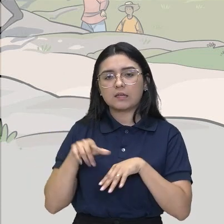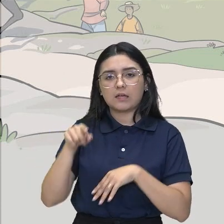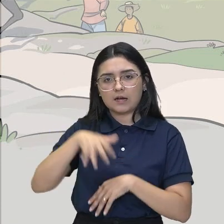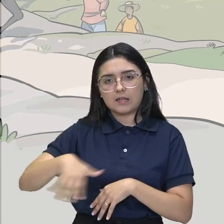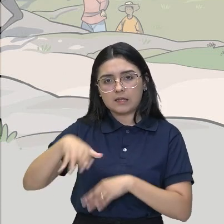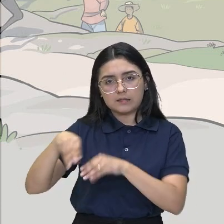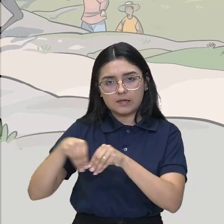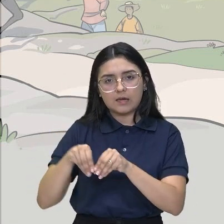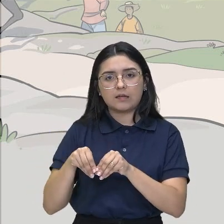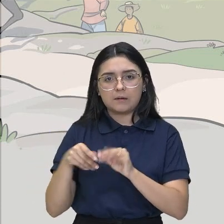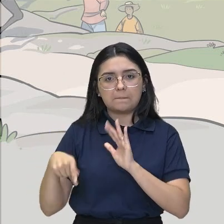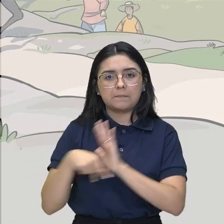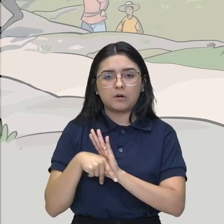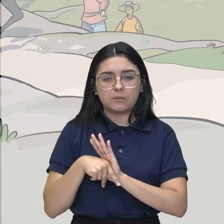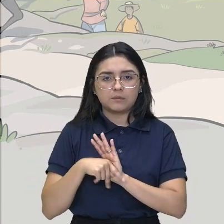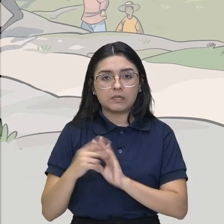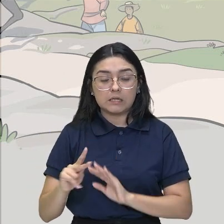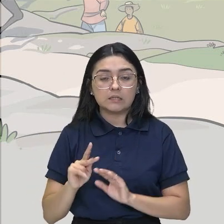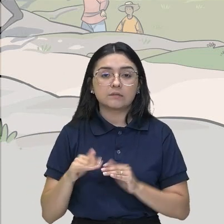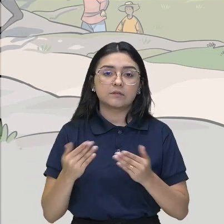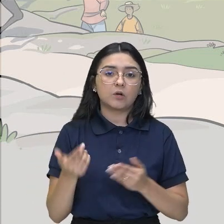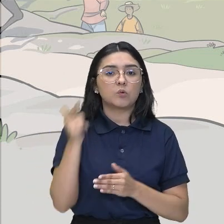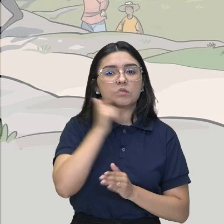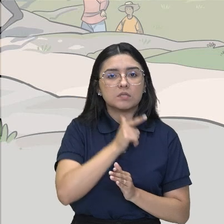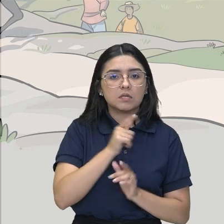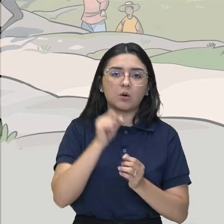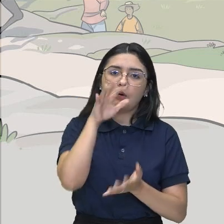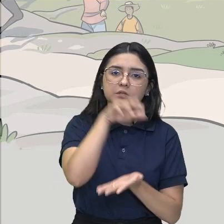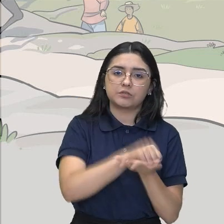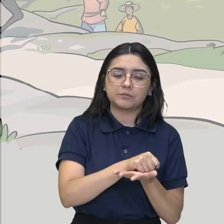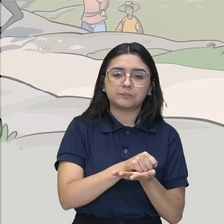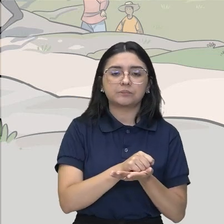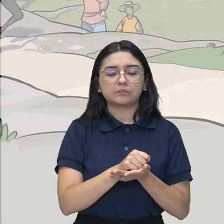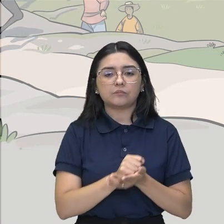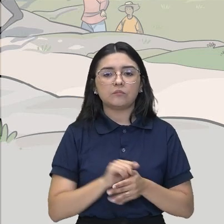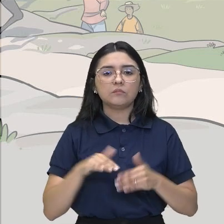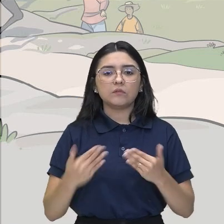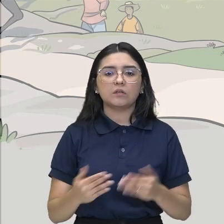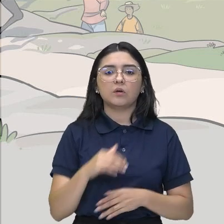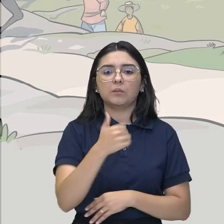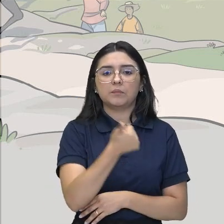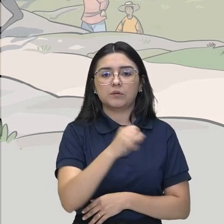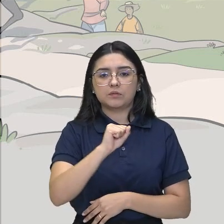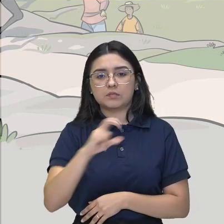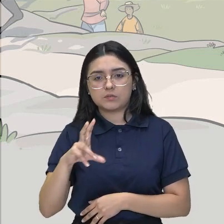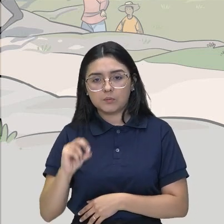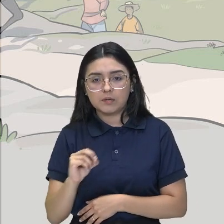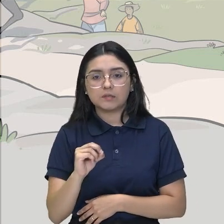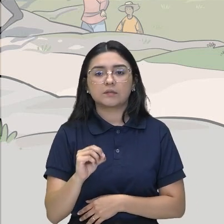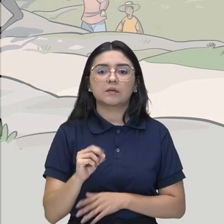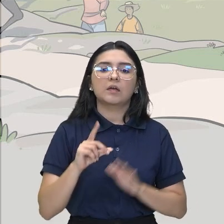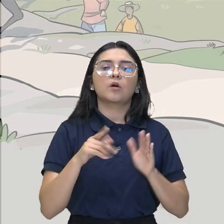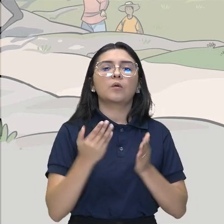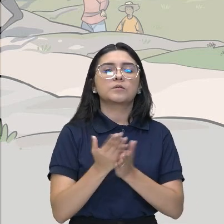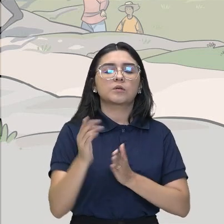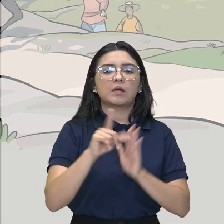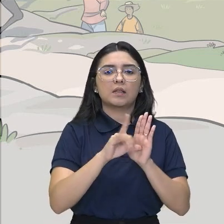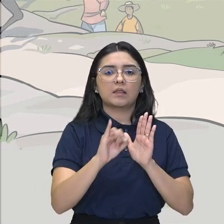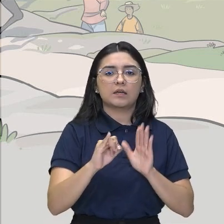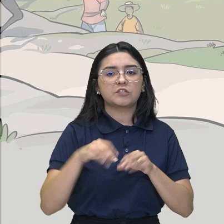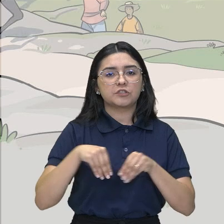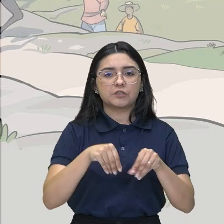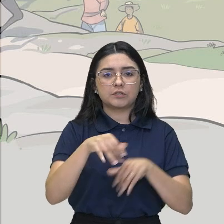ele conseguia regularizar-se dessa forma. A partir de 1850, que o texto fala para a gente, lei de terras, toda